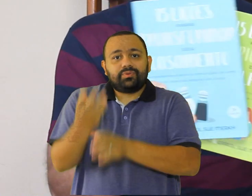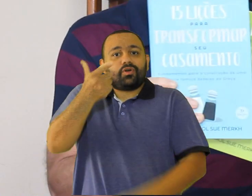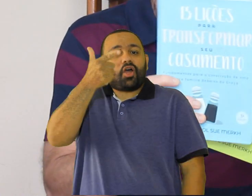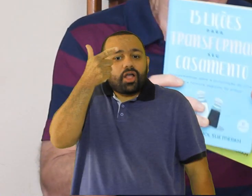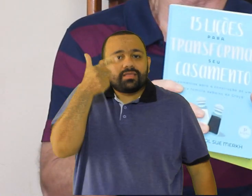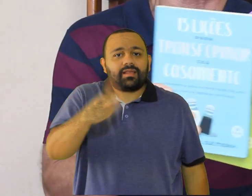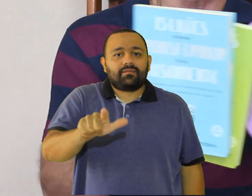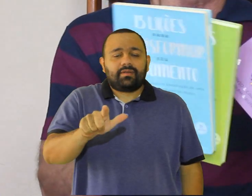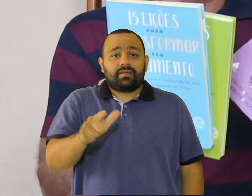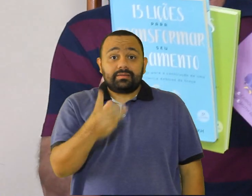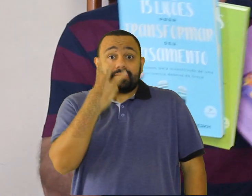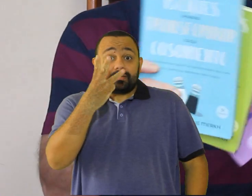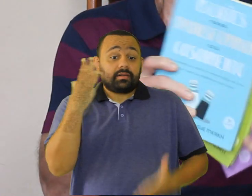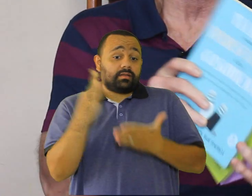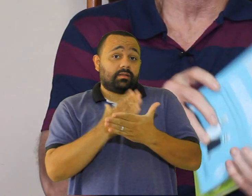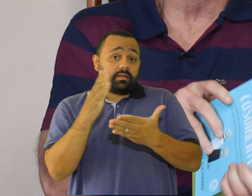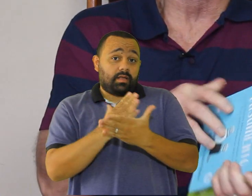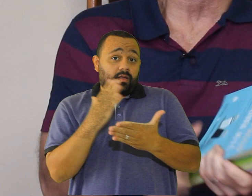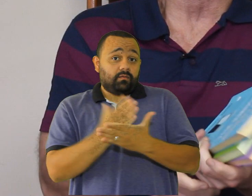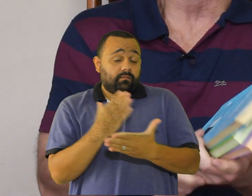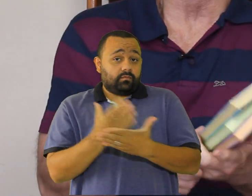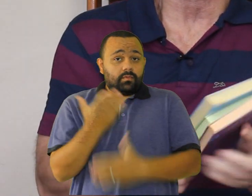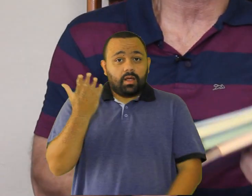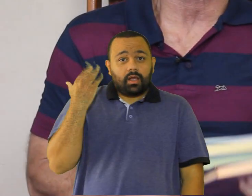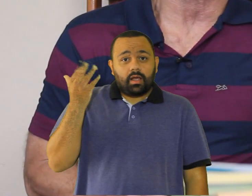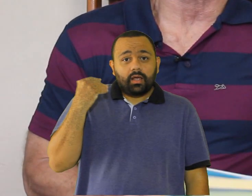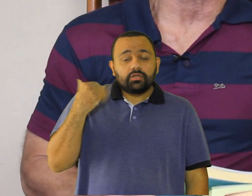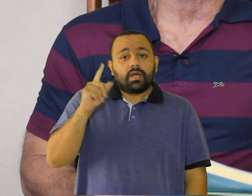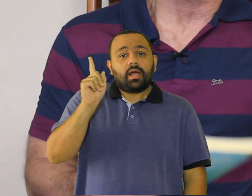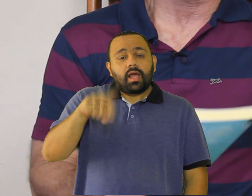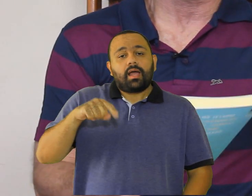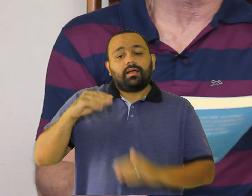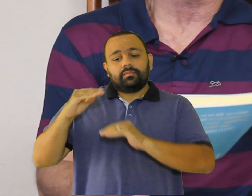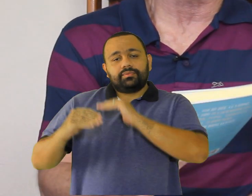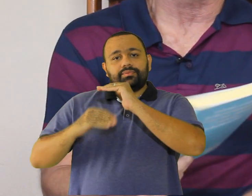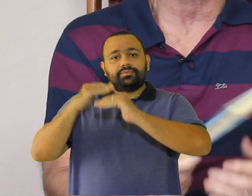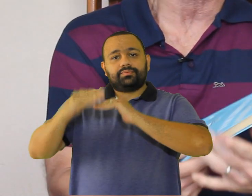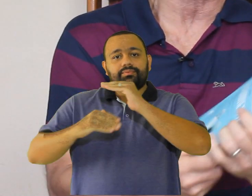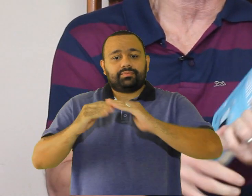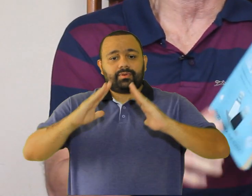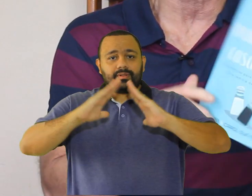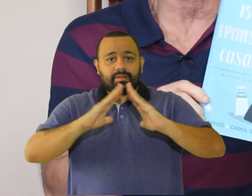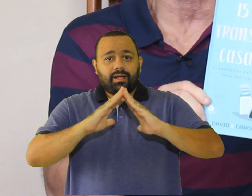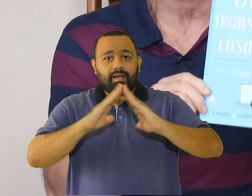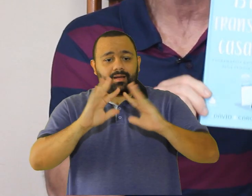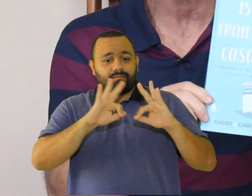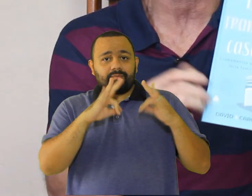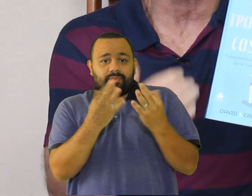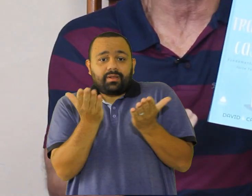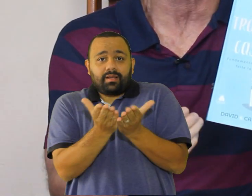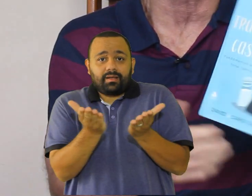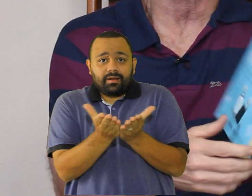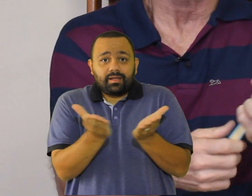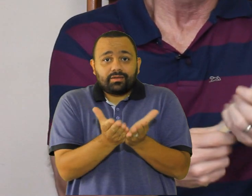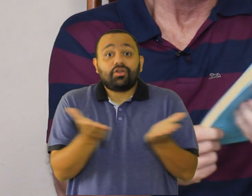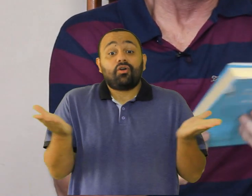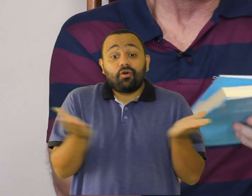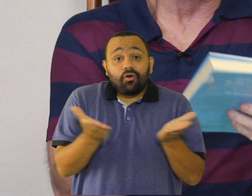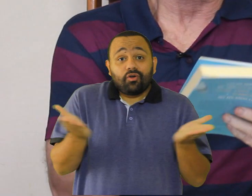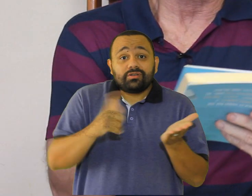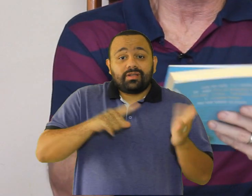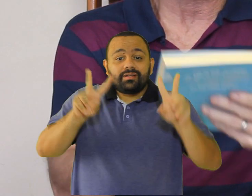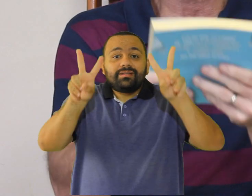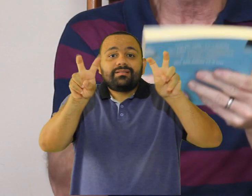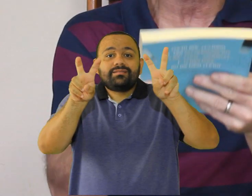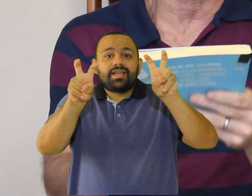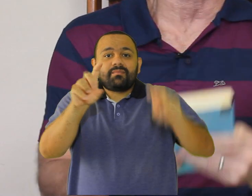livros que trabalhamos, que antigamente era a série Construindo um Lar Cristão, mas hoje tem o título 15 lições.